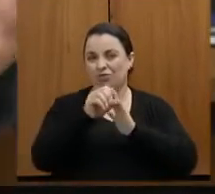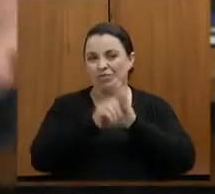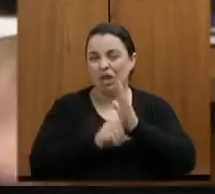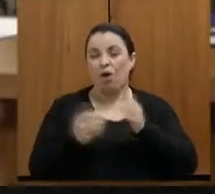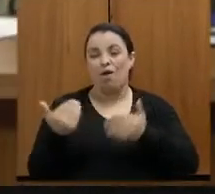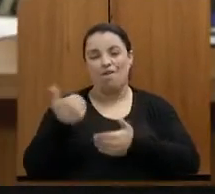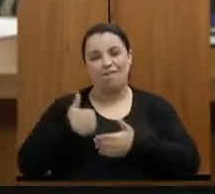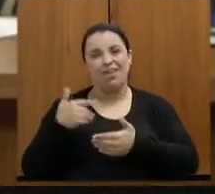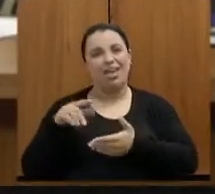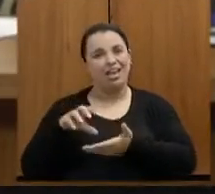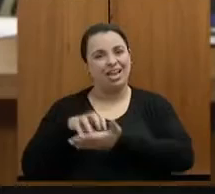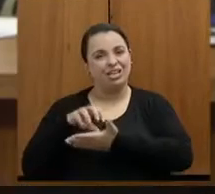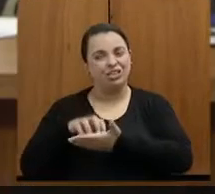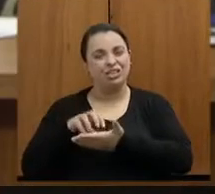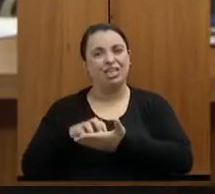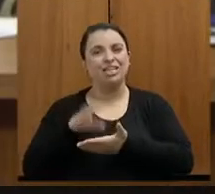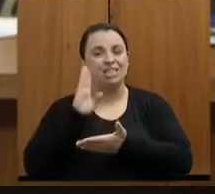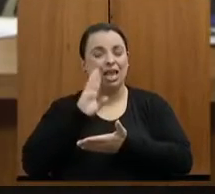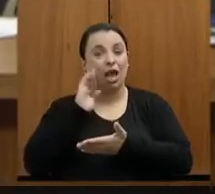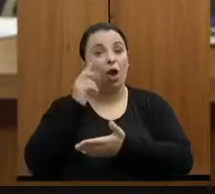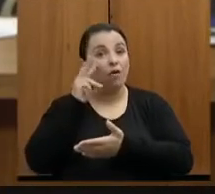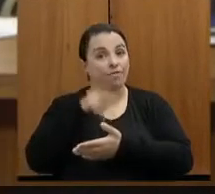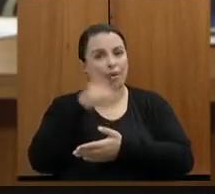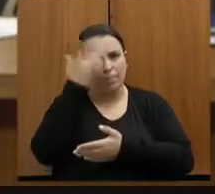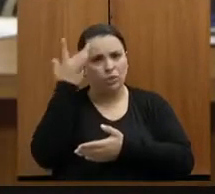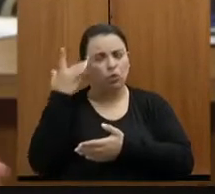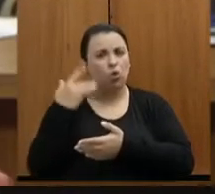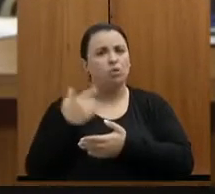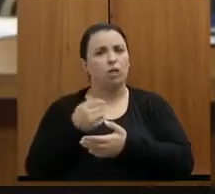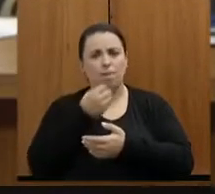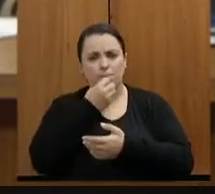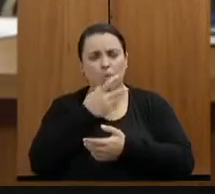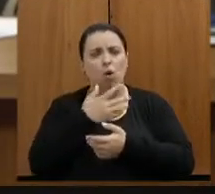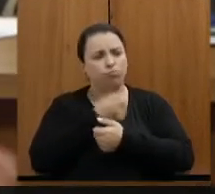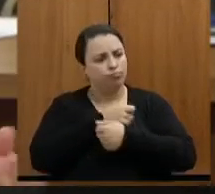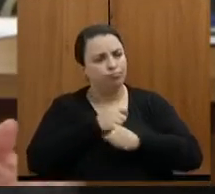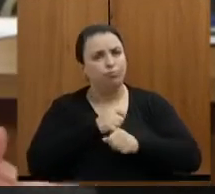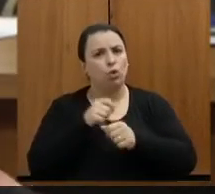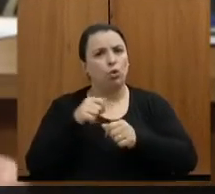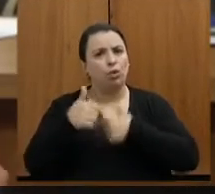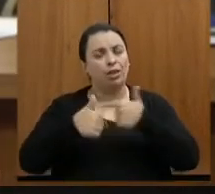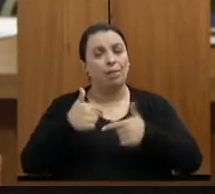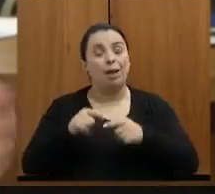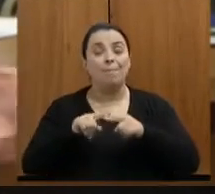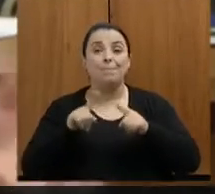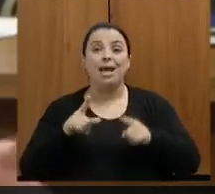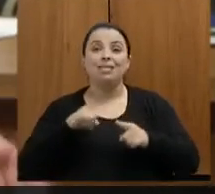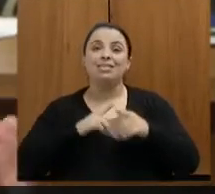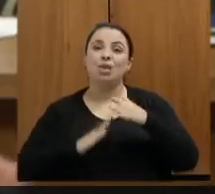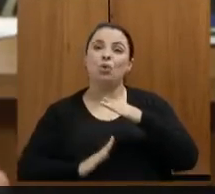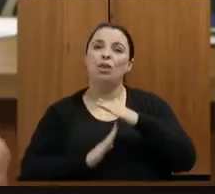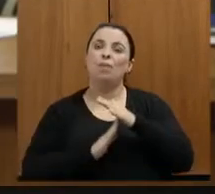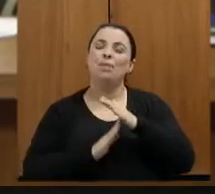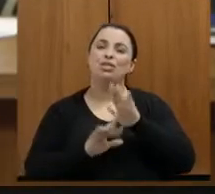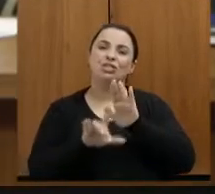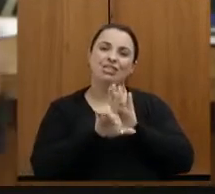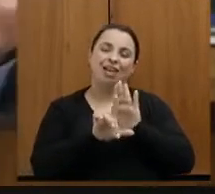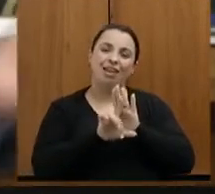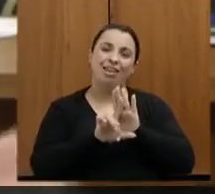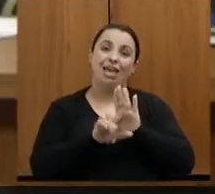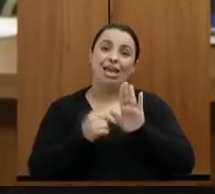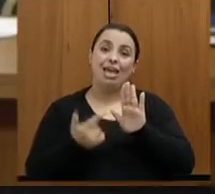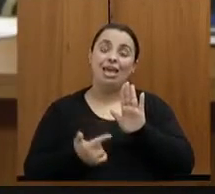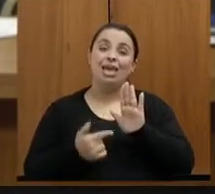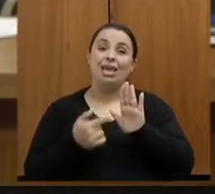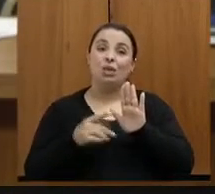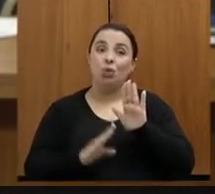bacana, porque a gente vê gente muito engajada mesmo dentro dos cartórios, porém, eles têm os limites da legislação e, junto com a legislação, o